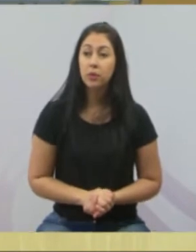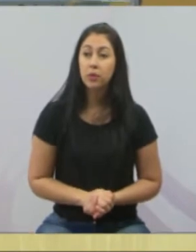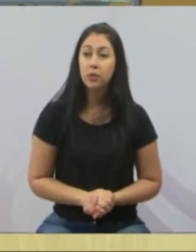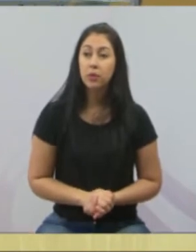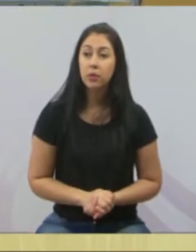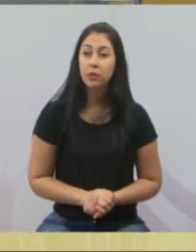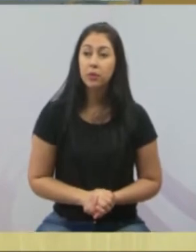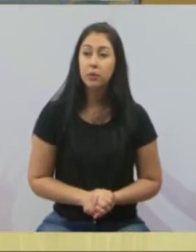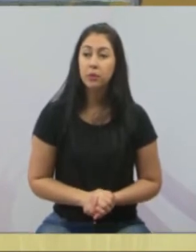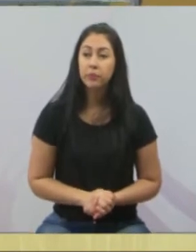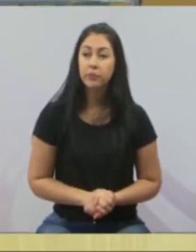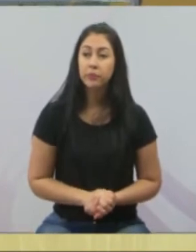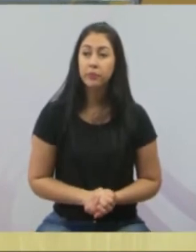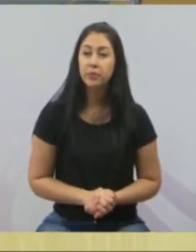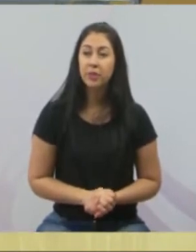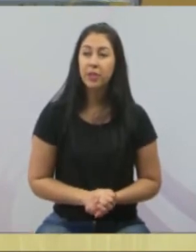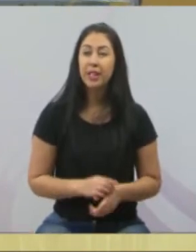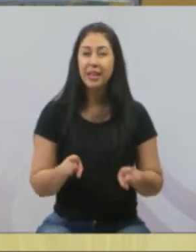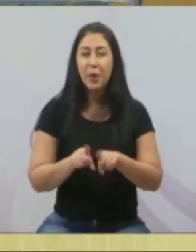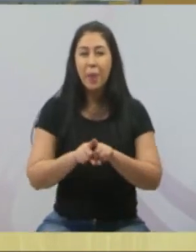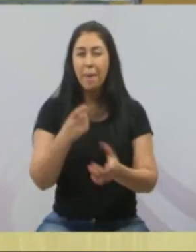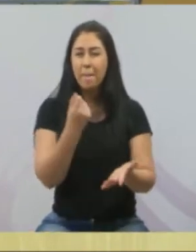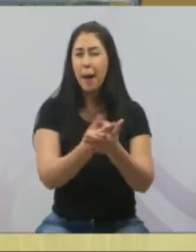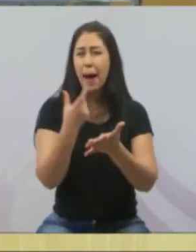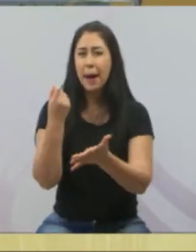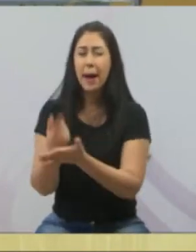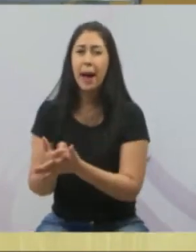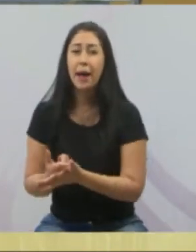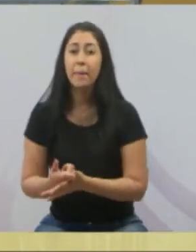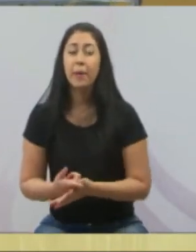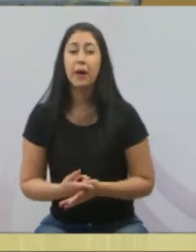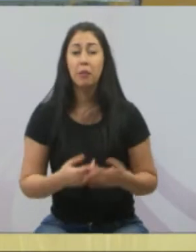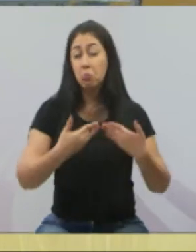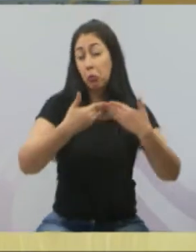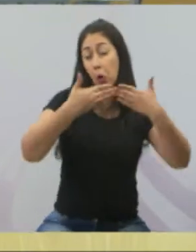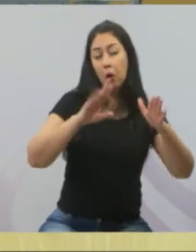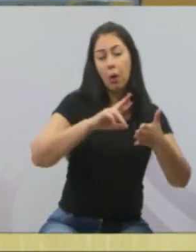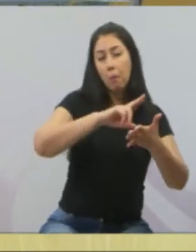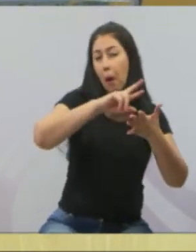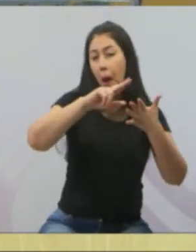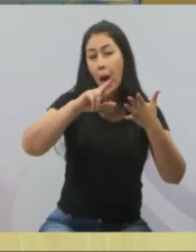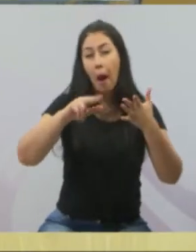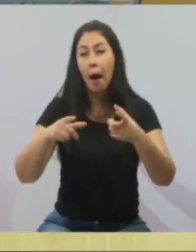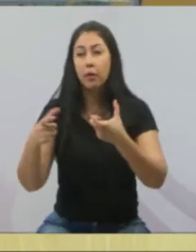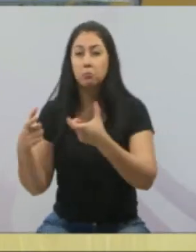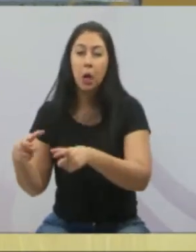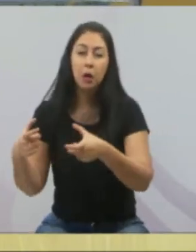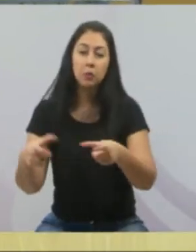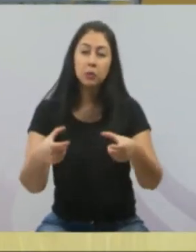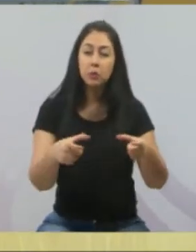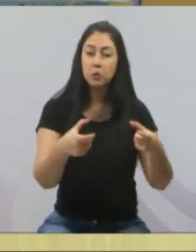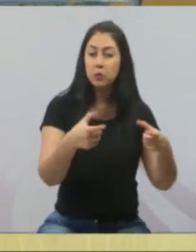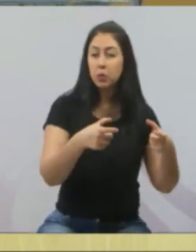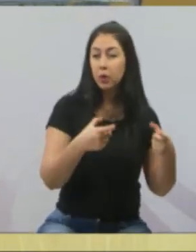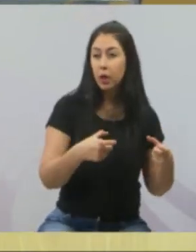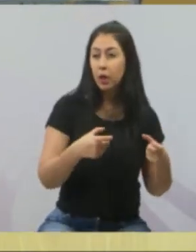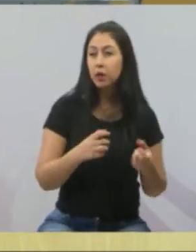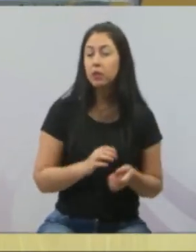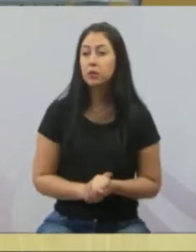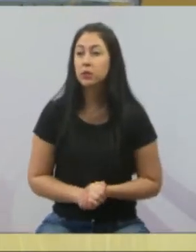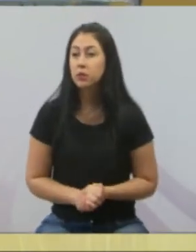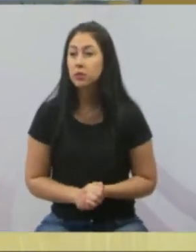com as cidades vizinhas. Solicitamos a adoção na medida hora requerida, tendo em vista que esta ação colaborará com a Prefeitura Municipal de